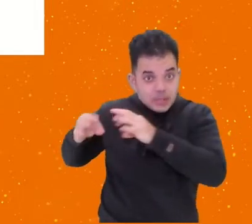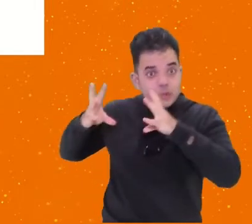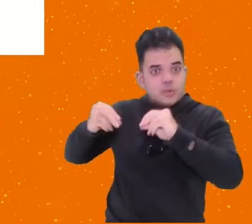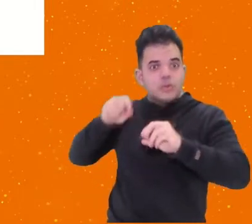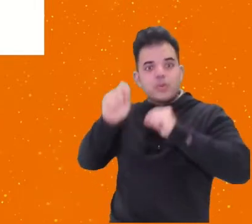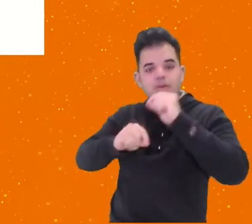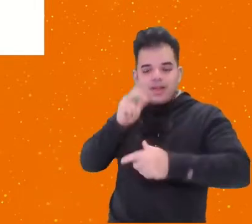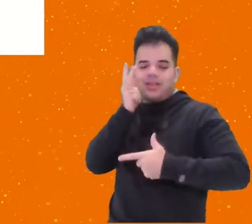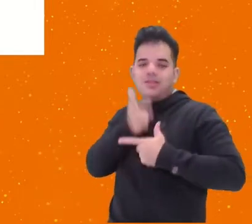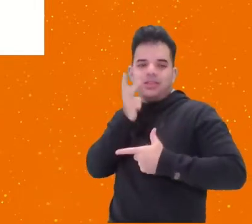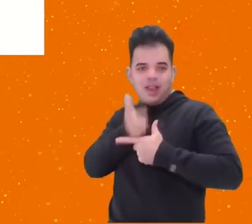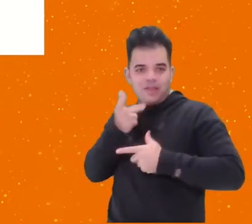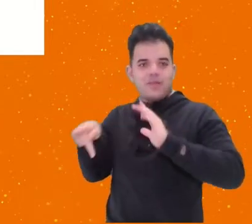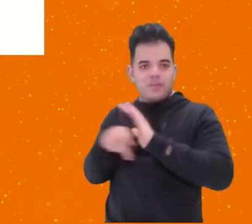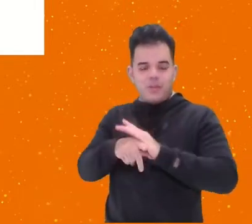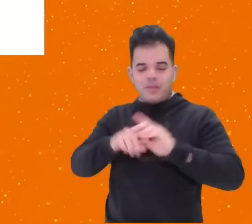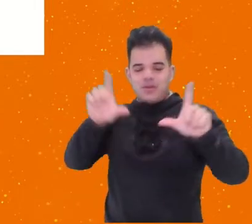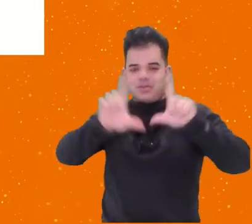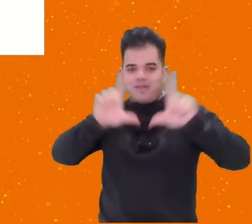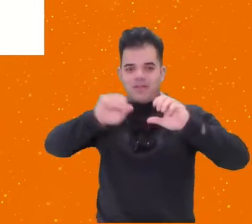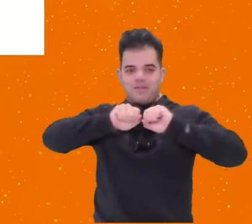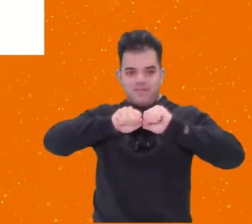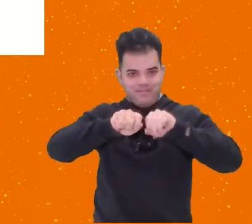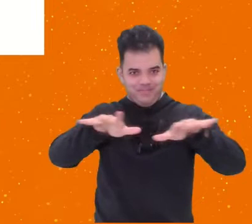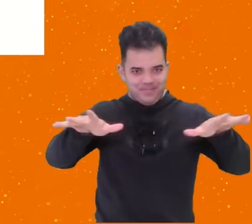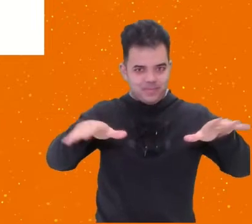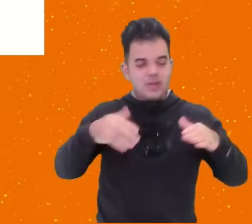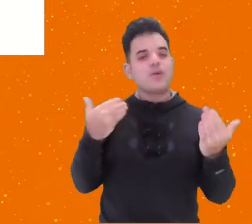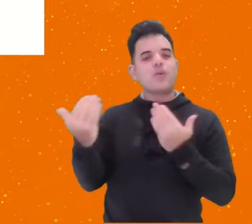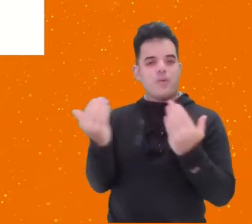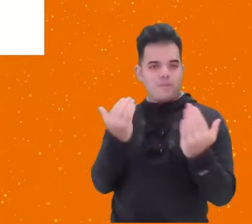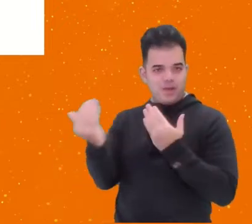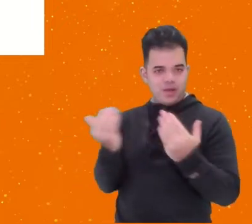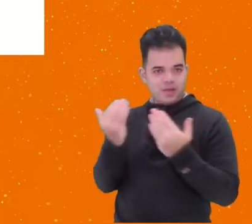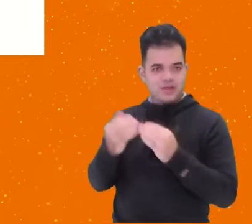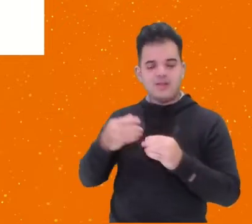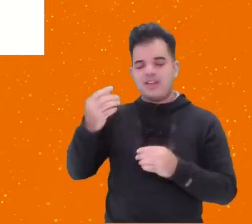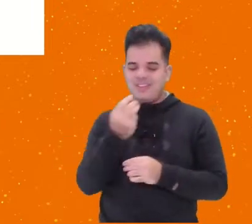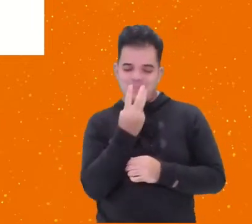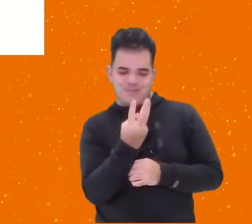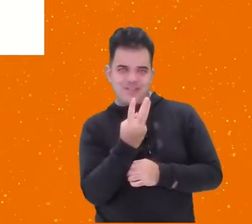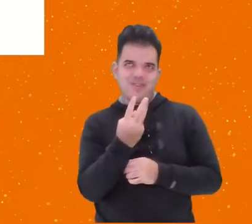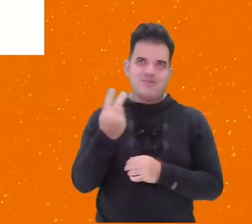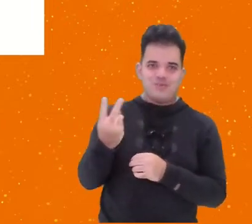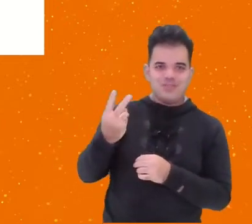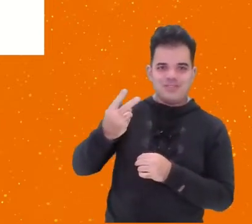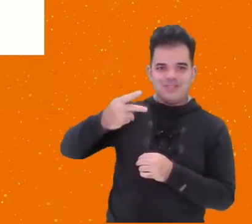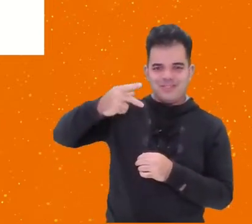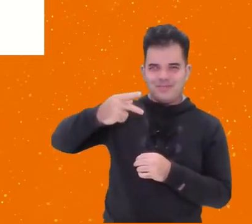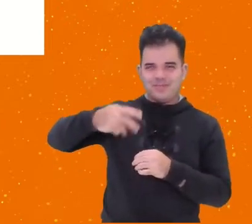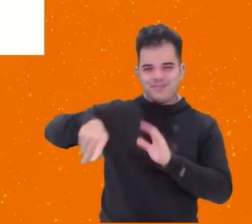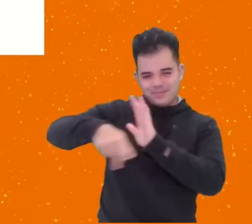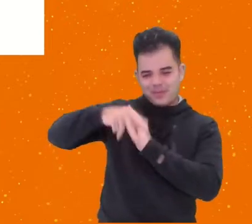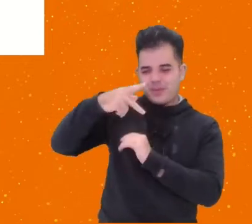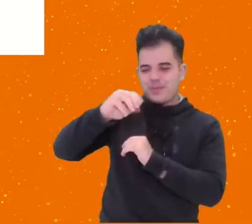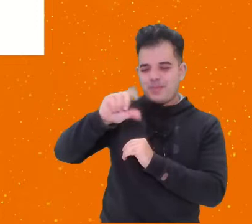Live para broadcast. Então aqui faz uma comparação também muito grande com o 2/3 polegadas. Mas aqui tem uma